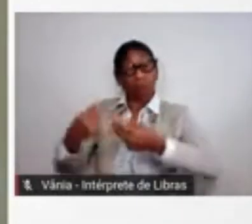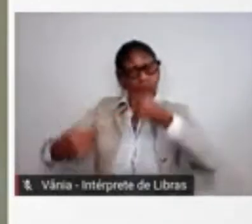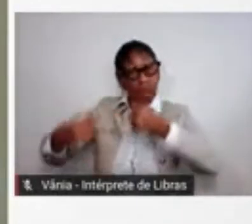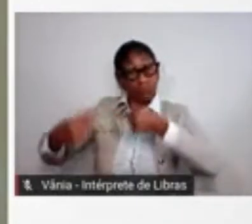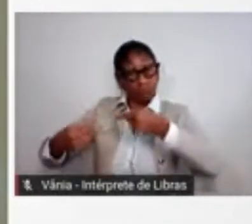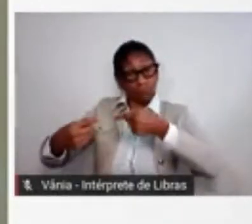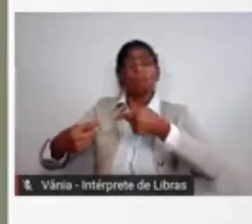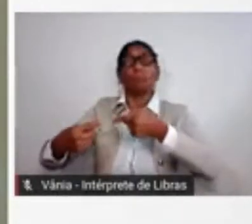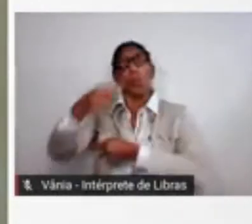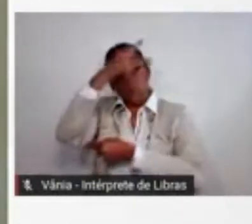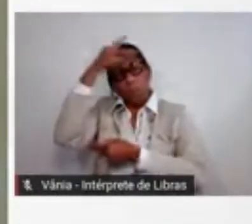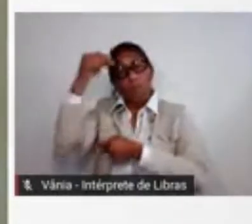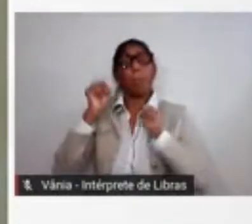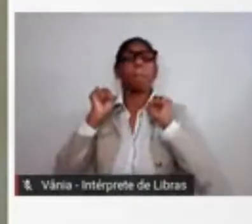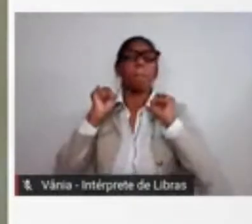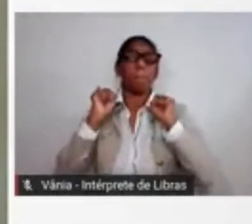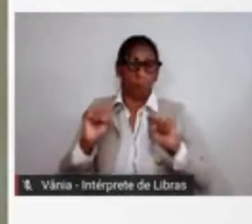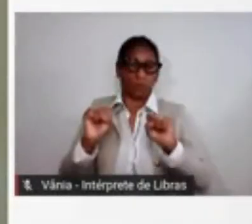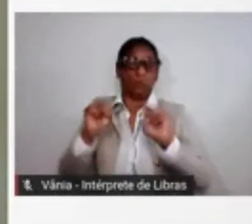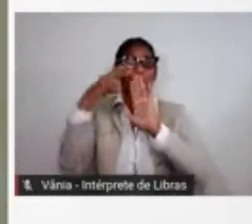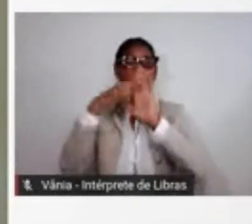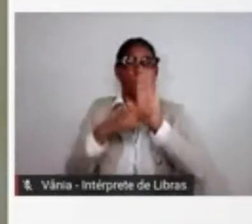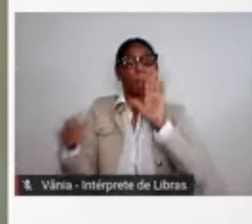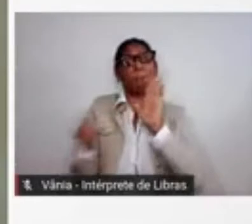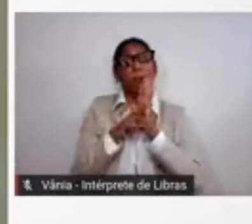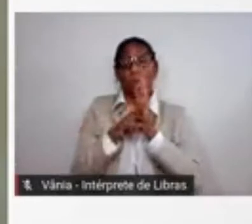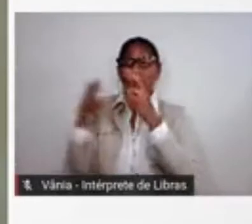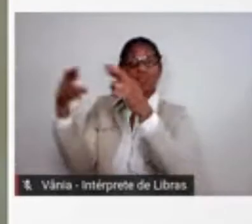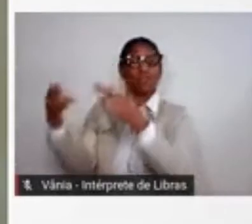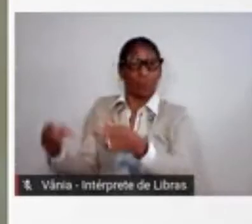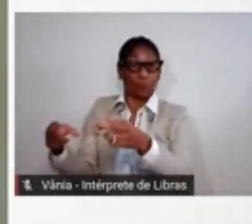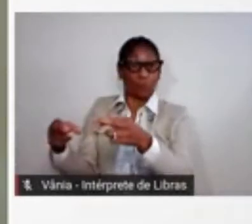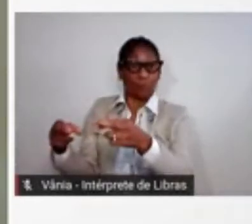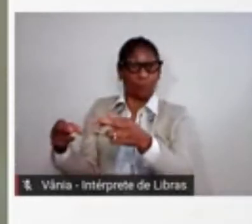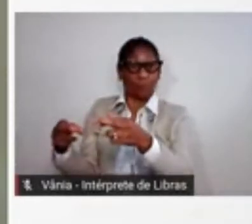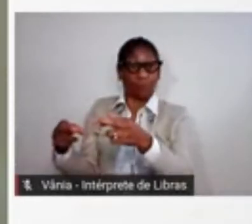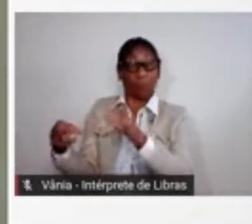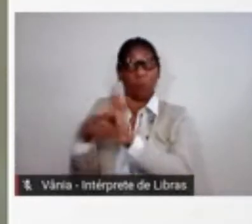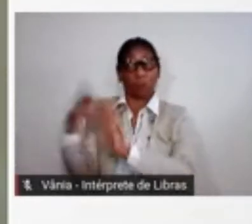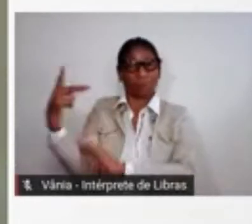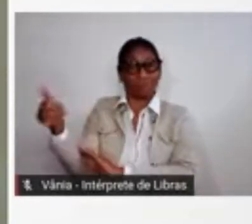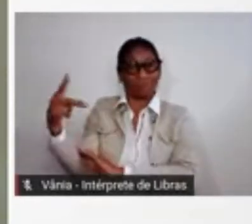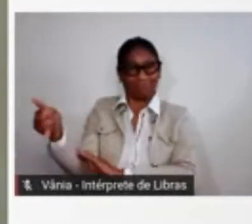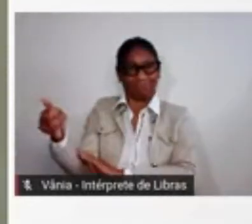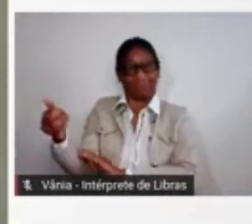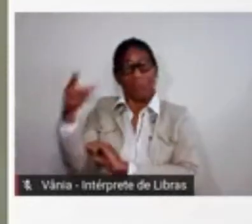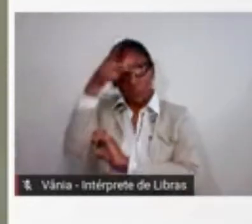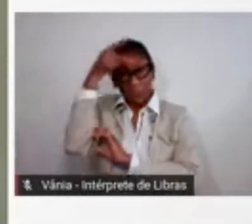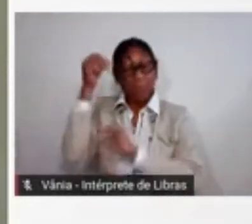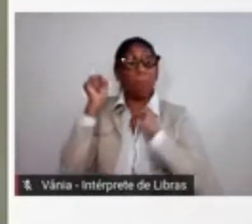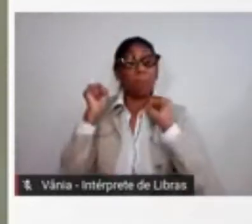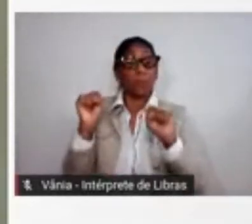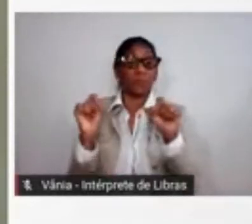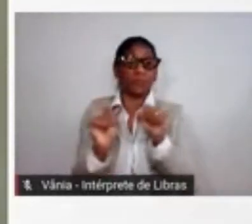estabelecer as regras menos restritivas em um decreto seu. E os prefeitos vão poder fazê-lo na medida em